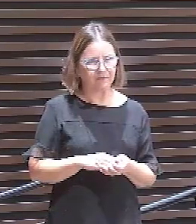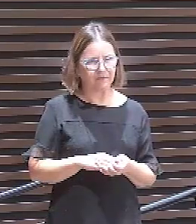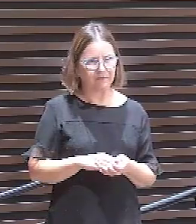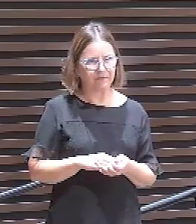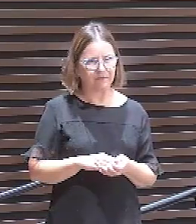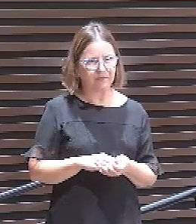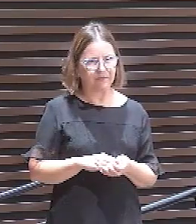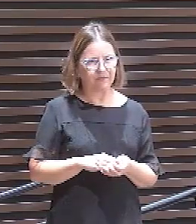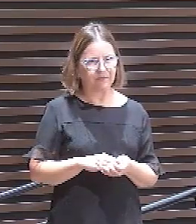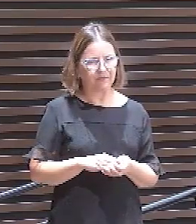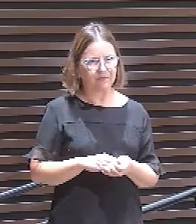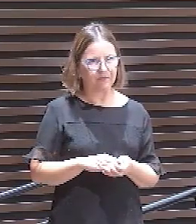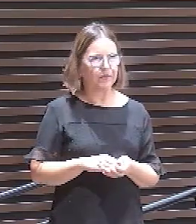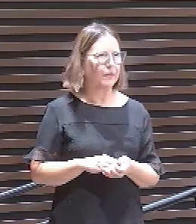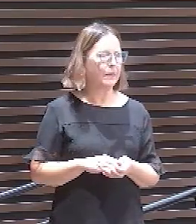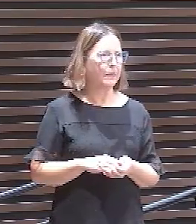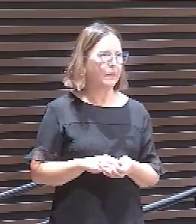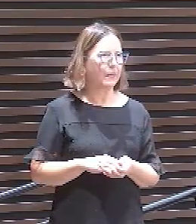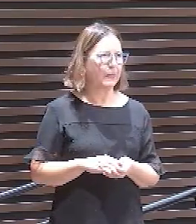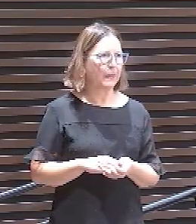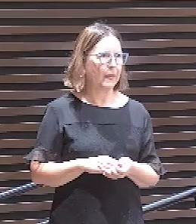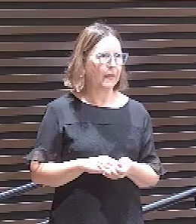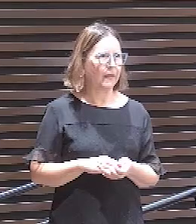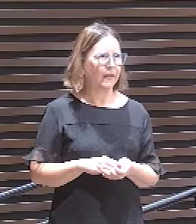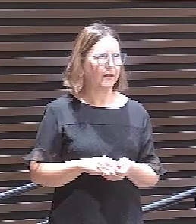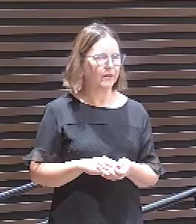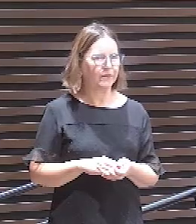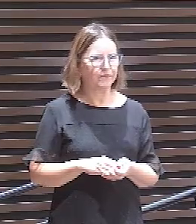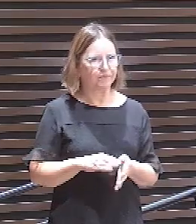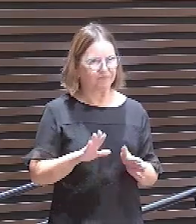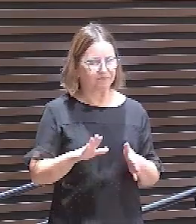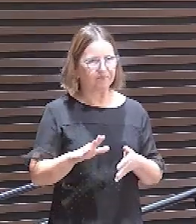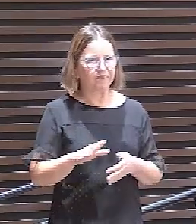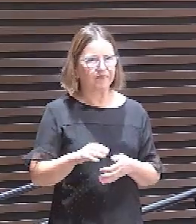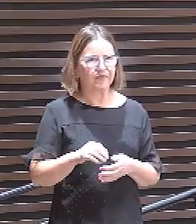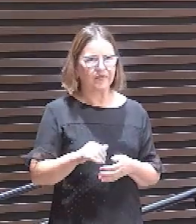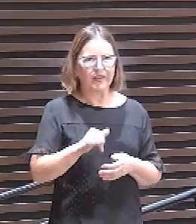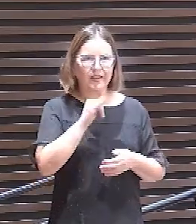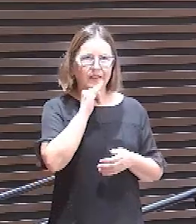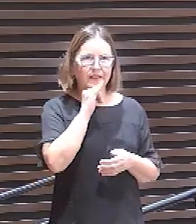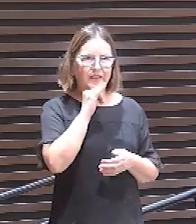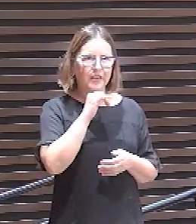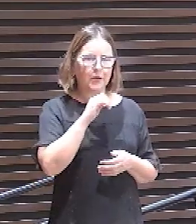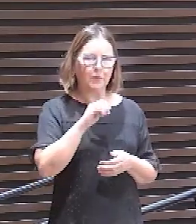símbolos como o Minotauro, que era